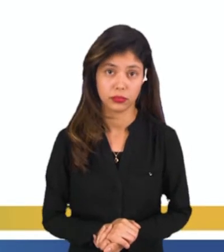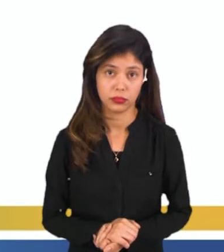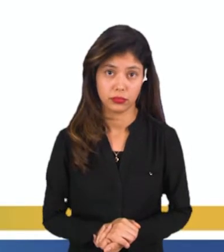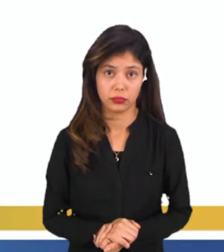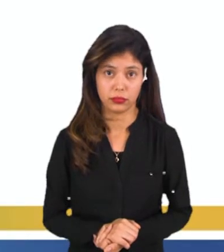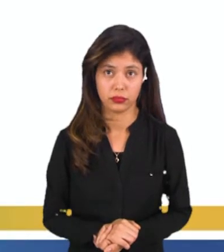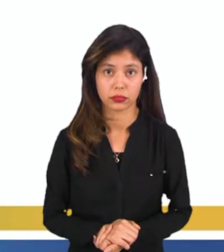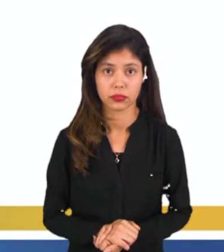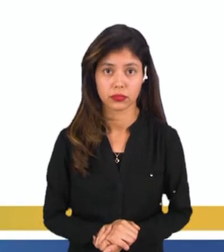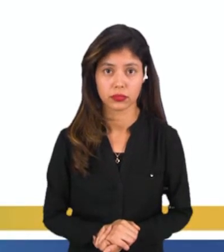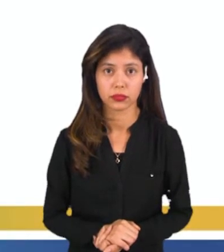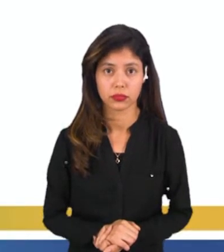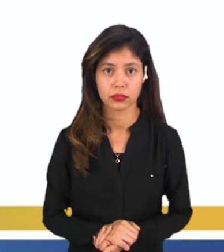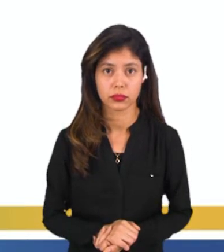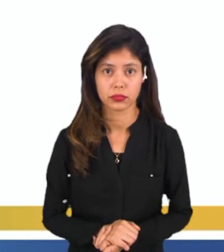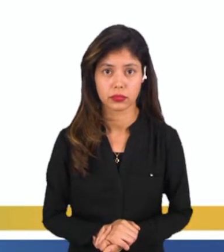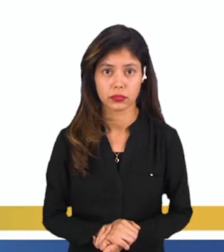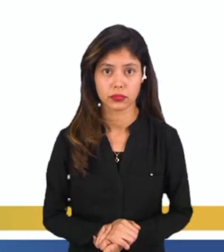Tierra,